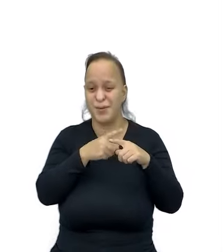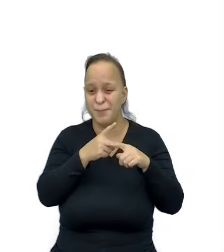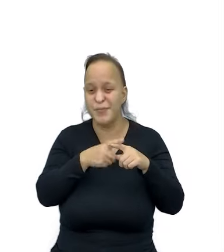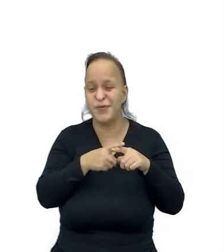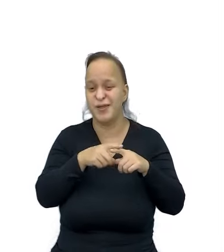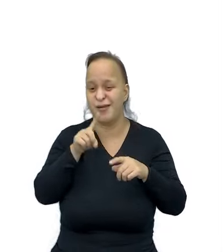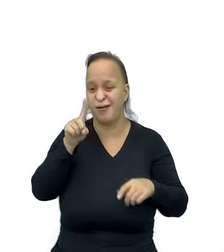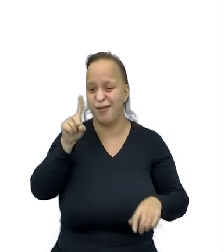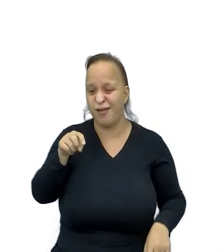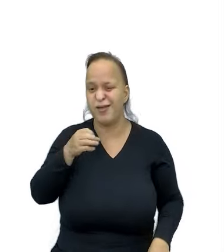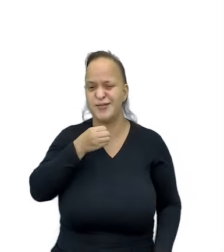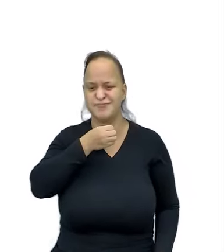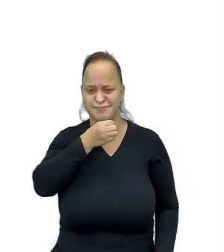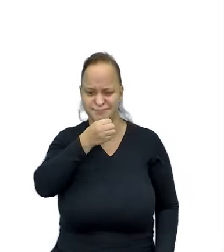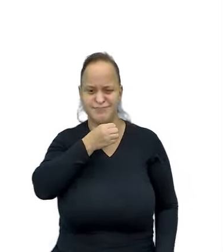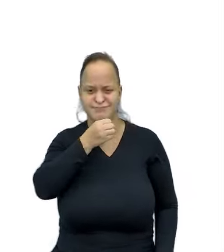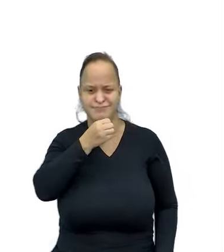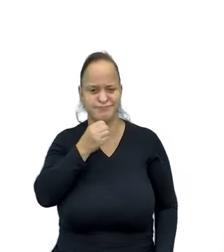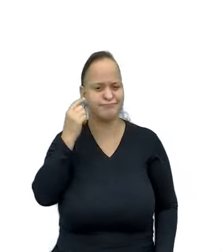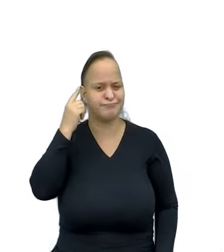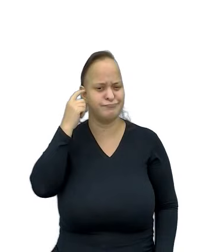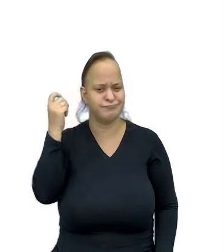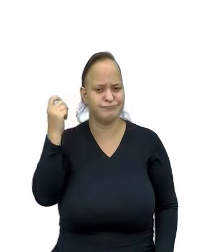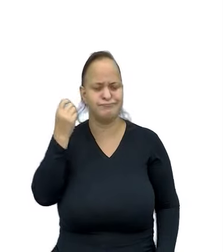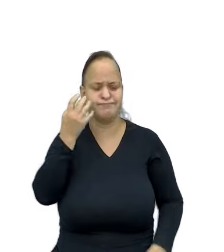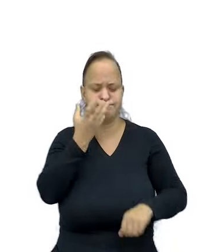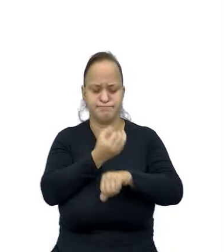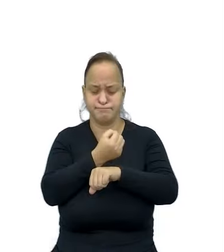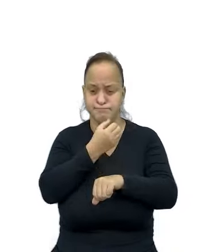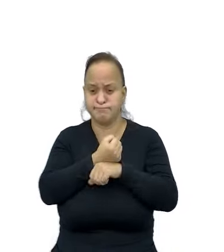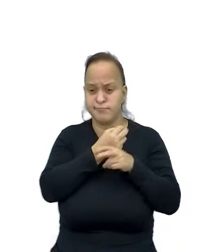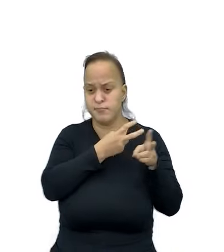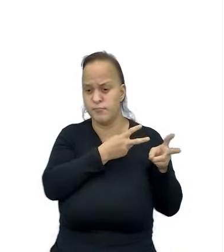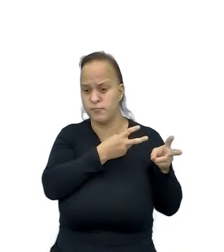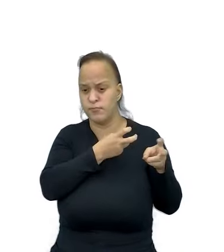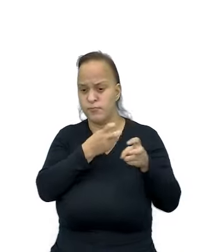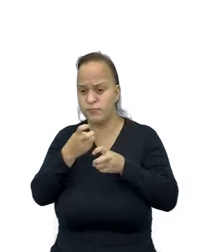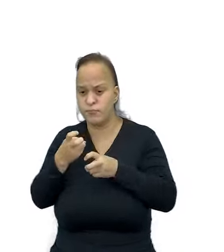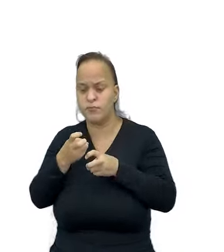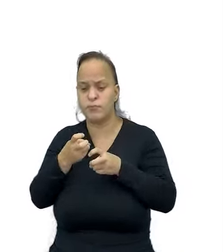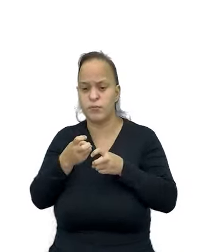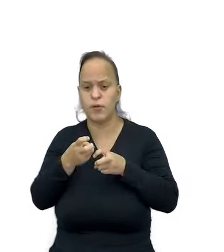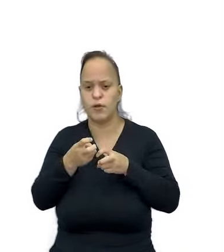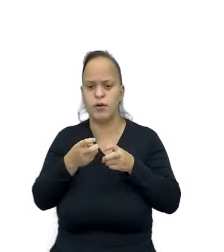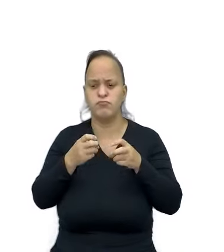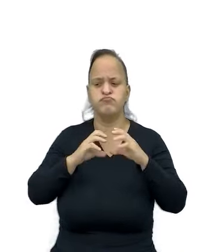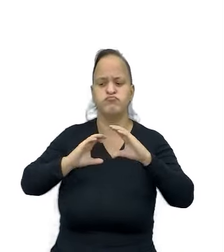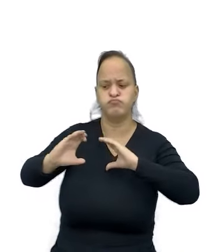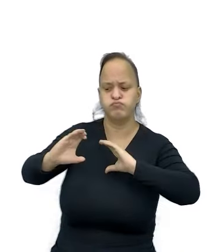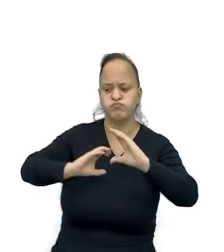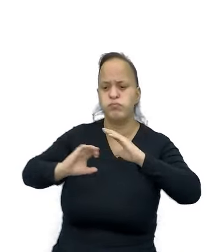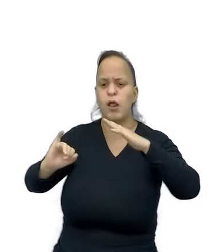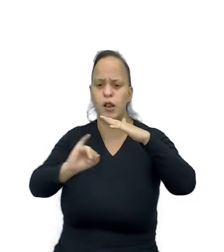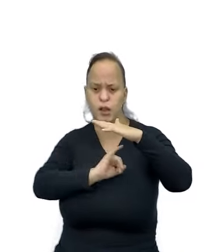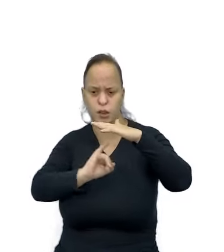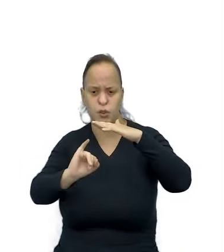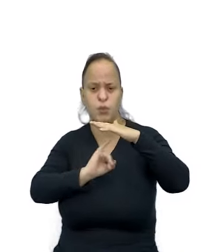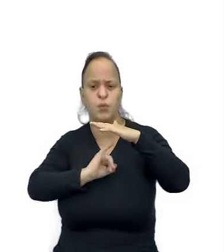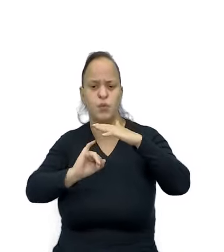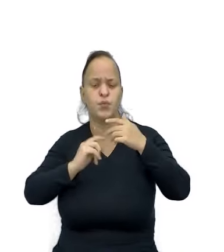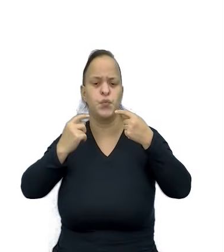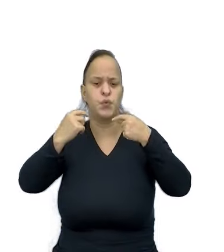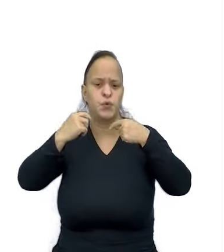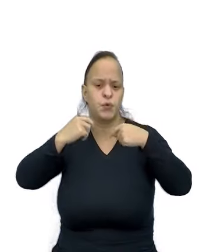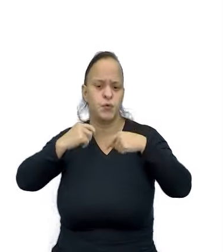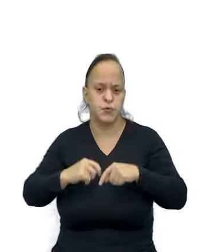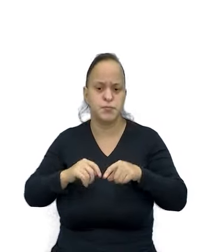aí de um podcast, né? A gente pode observar que a linguagem ela pode ser informal, né, mais oral.